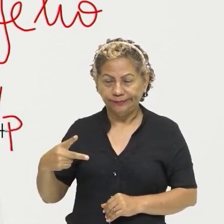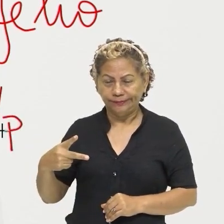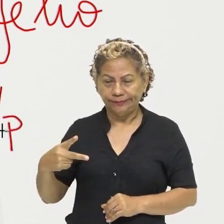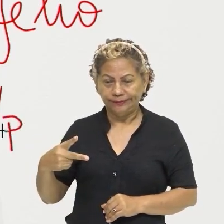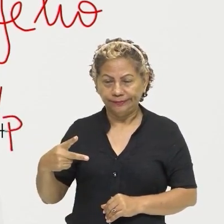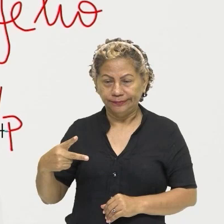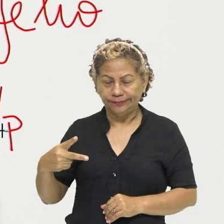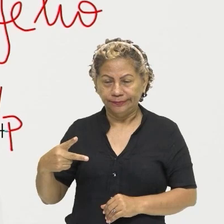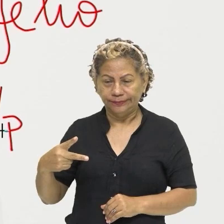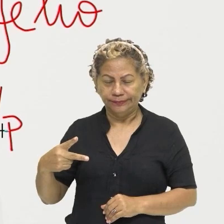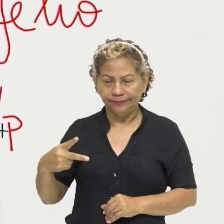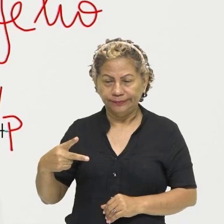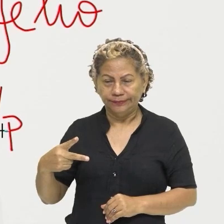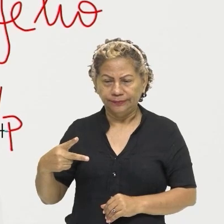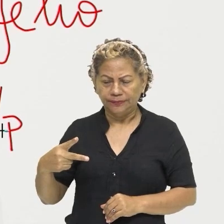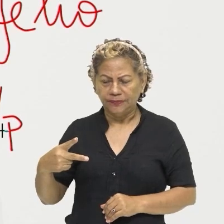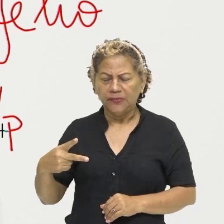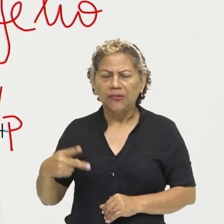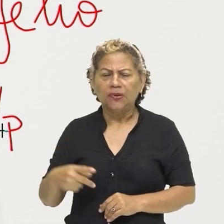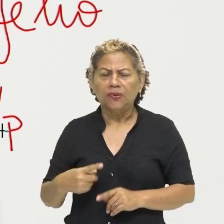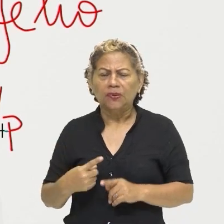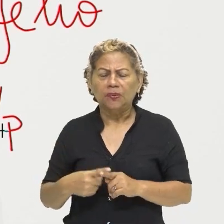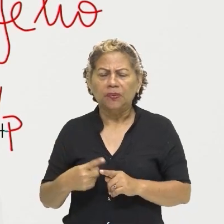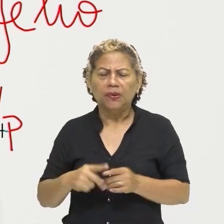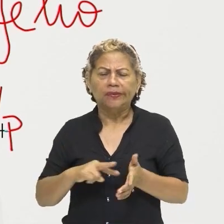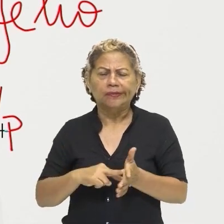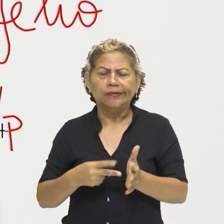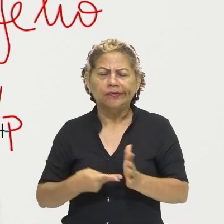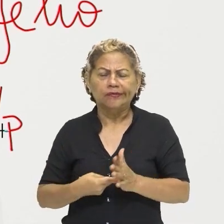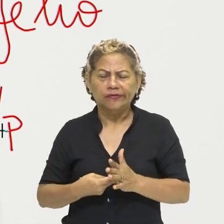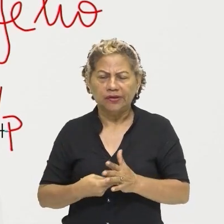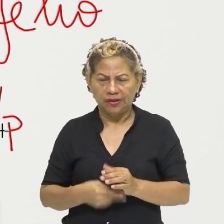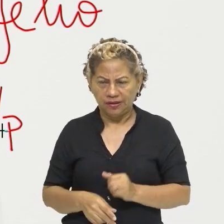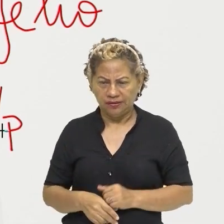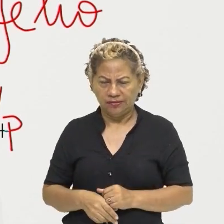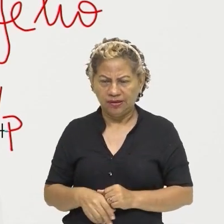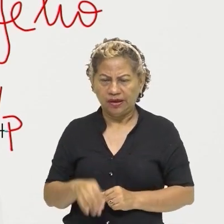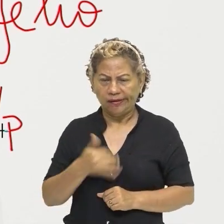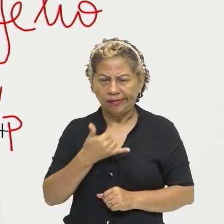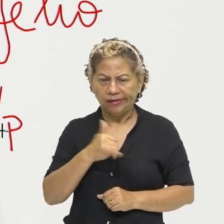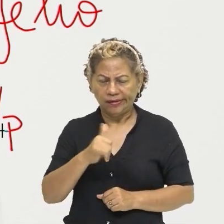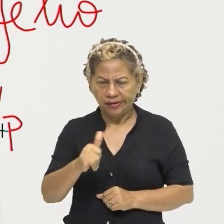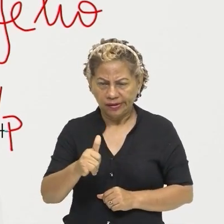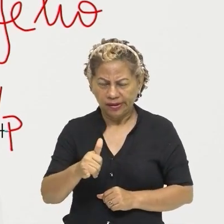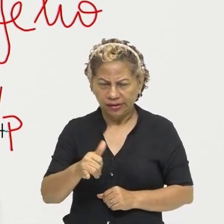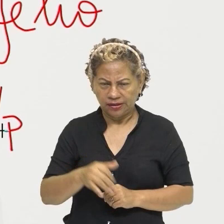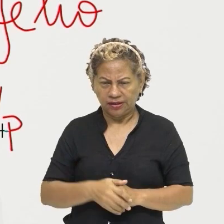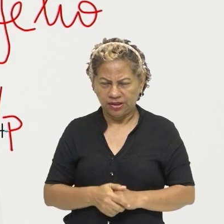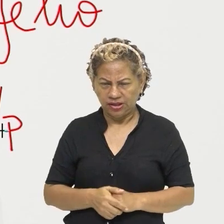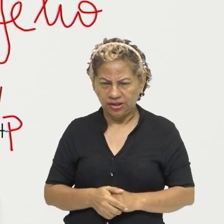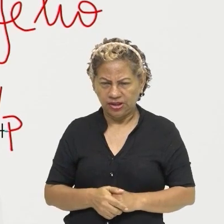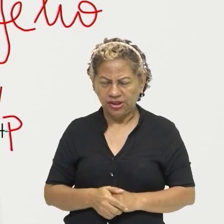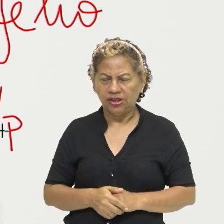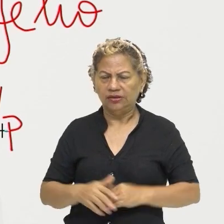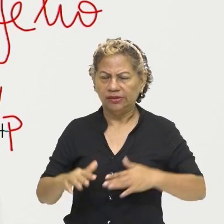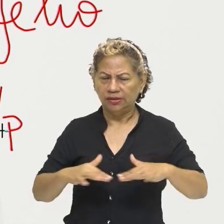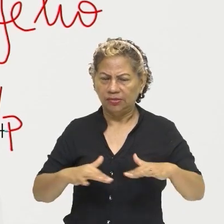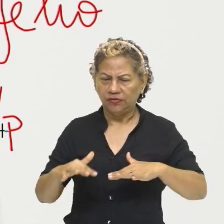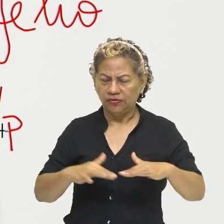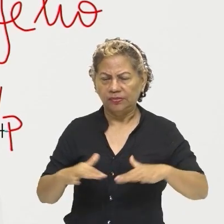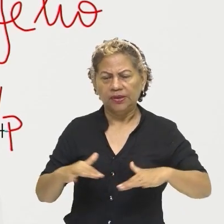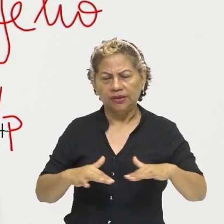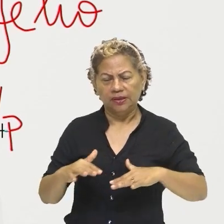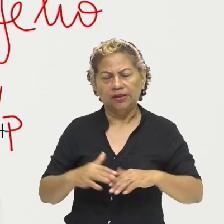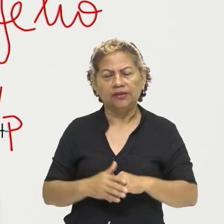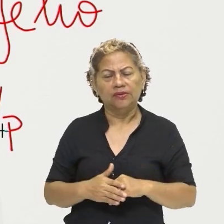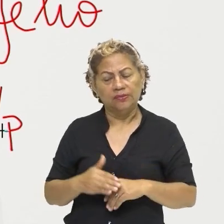É menor, o que significa também que a energia cinética do planeta no periélio é maior, já que a velocidade